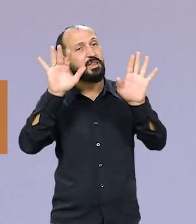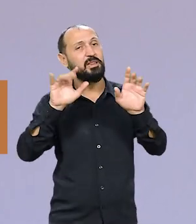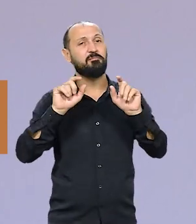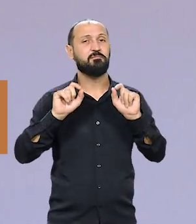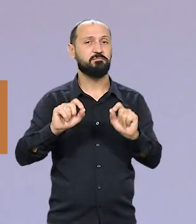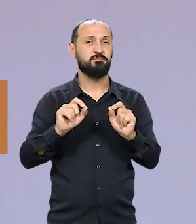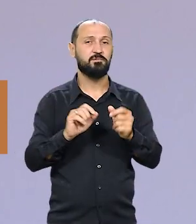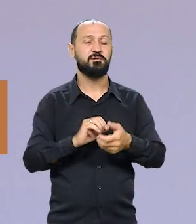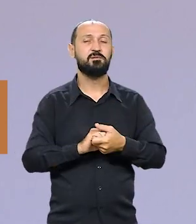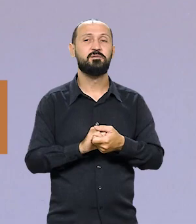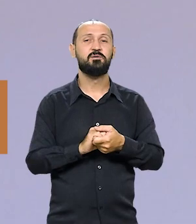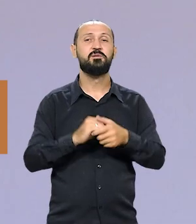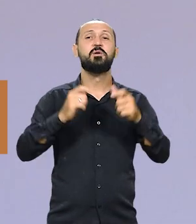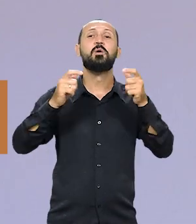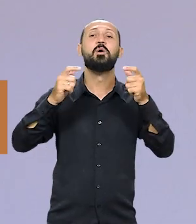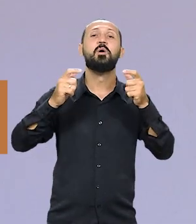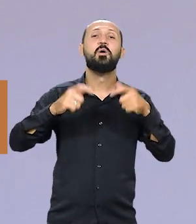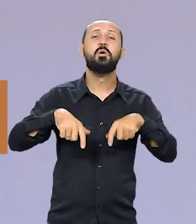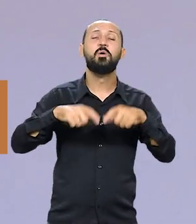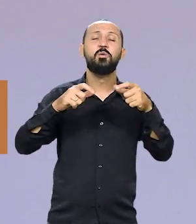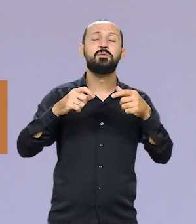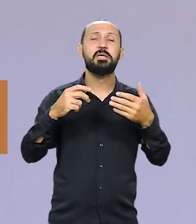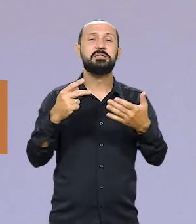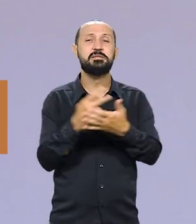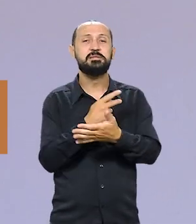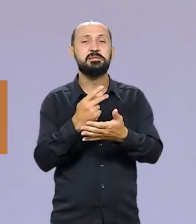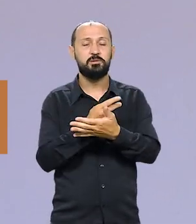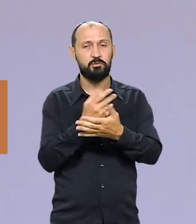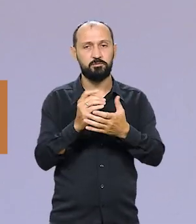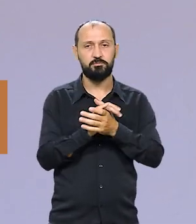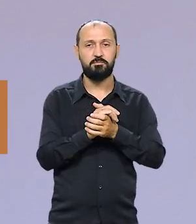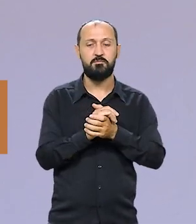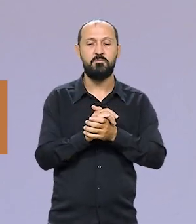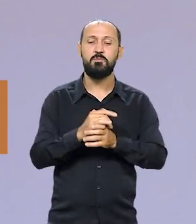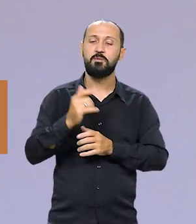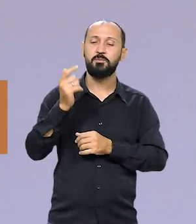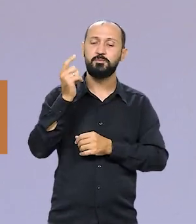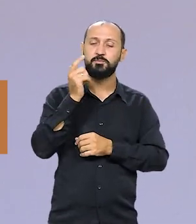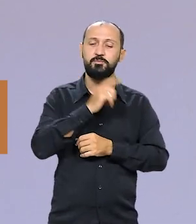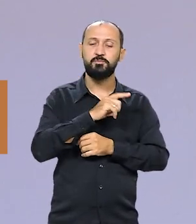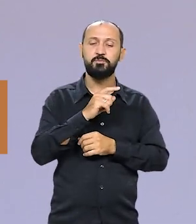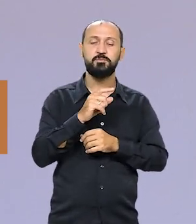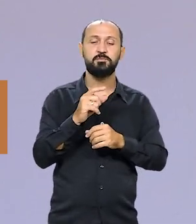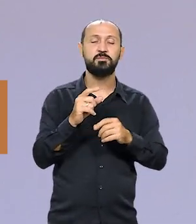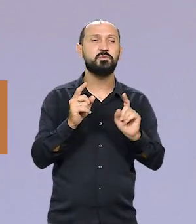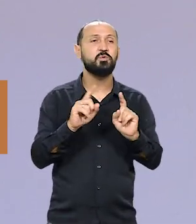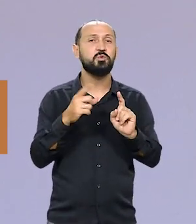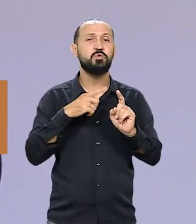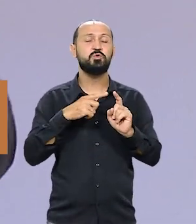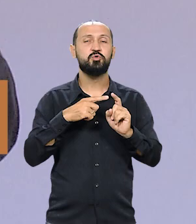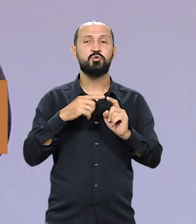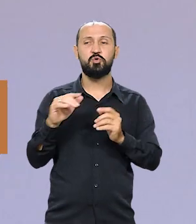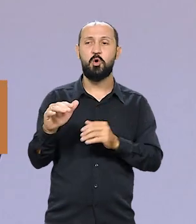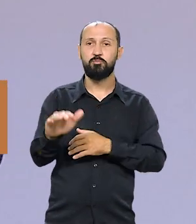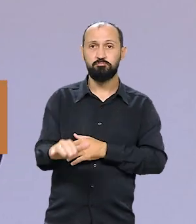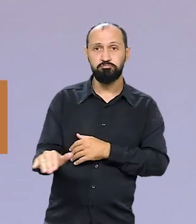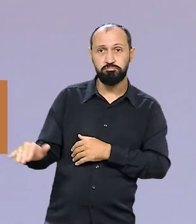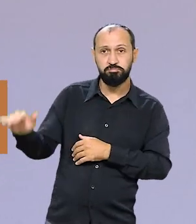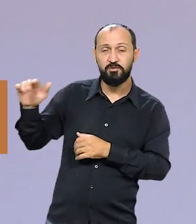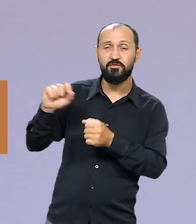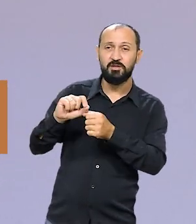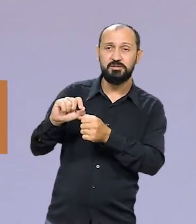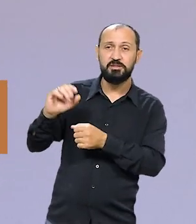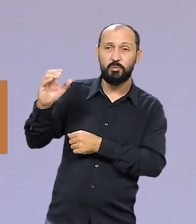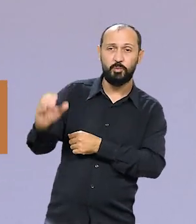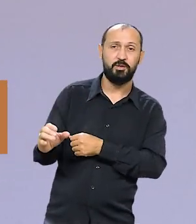tentar entender onde nós erramos, para que a gente tenha não só adolescentes no